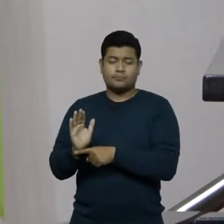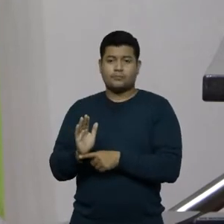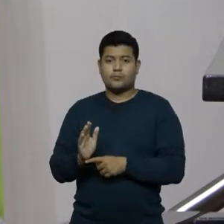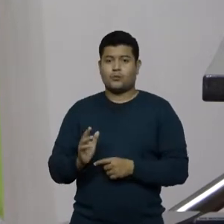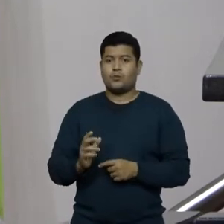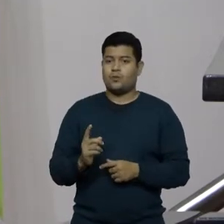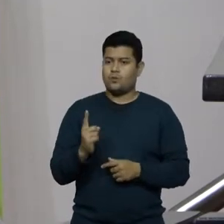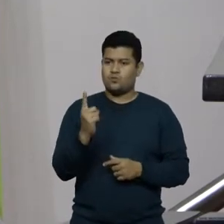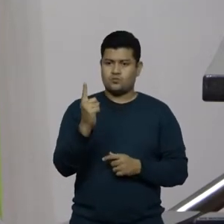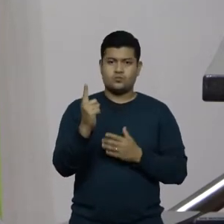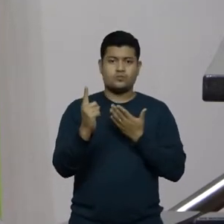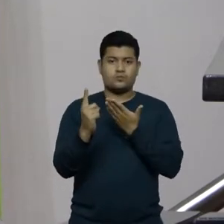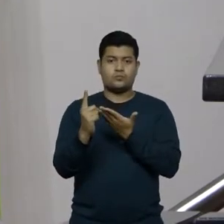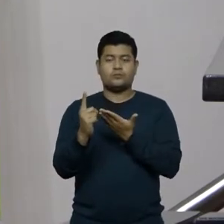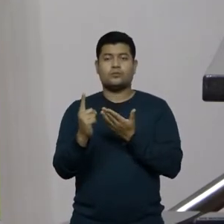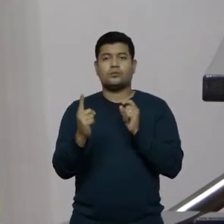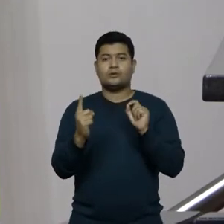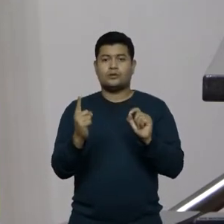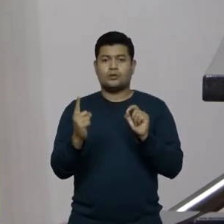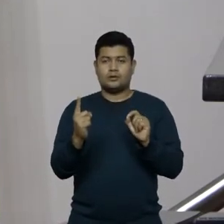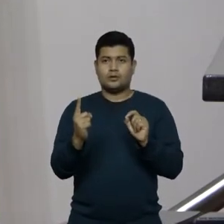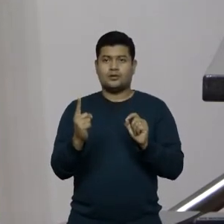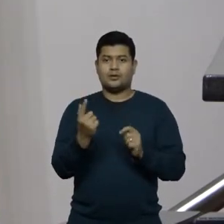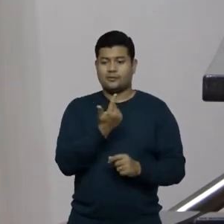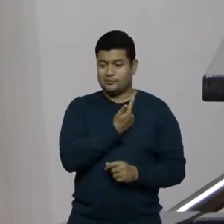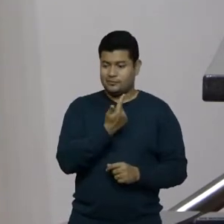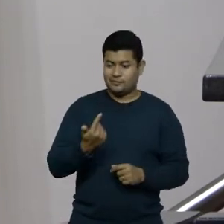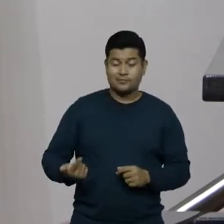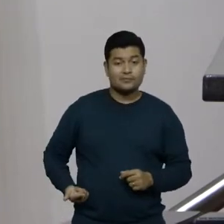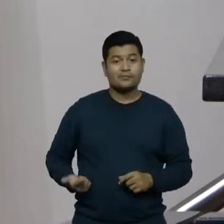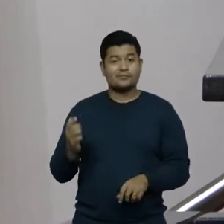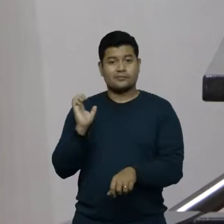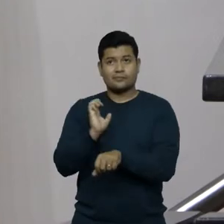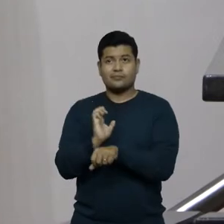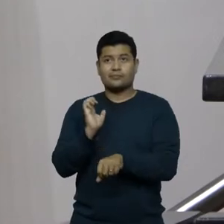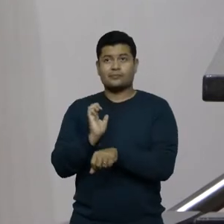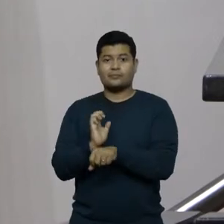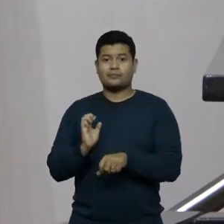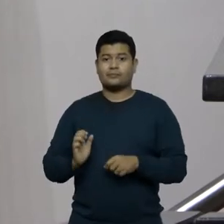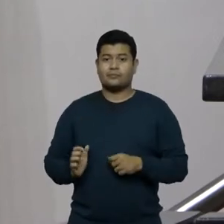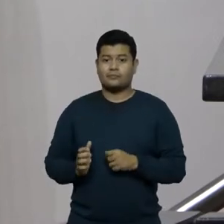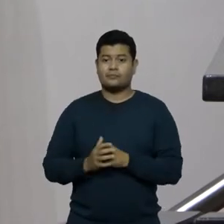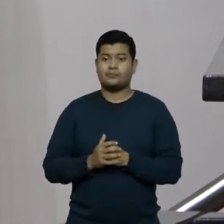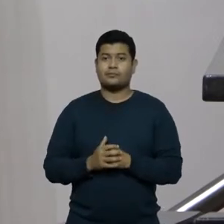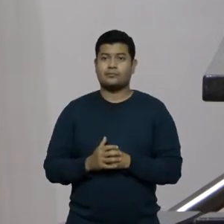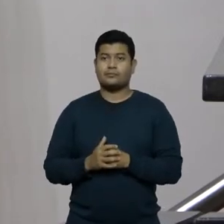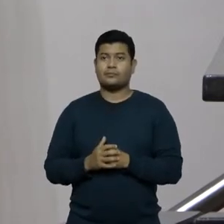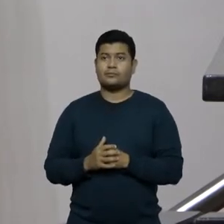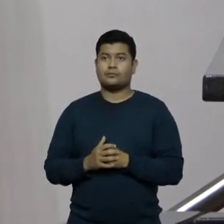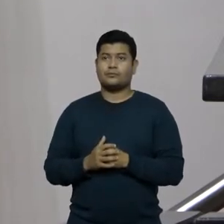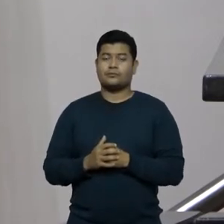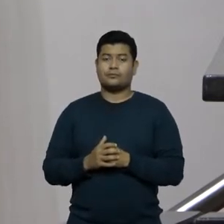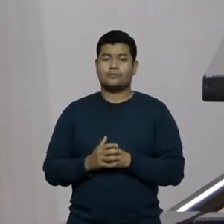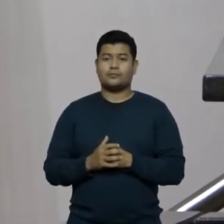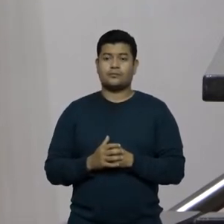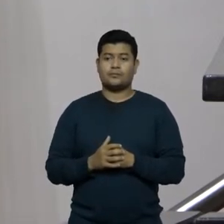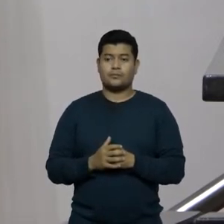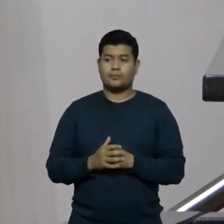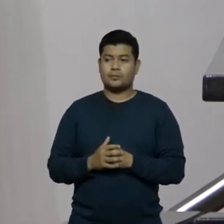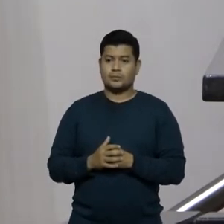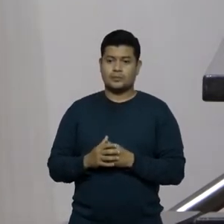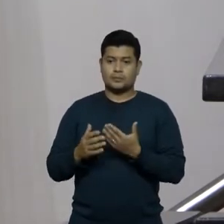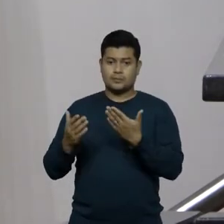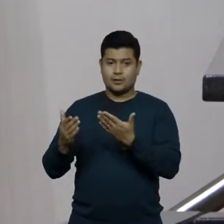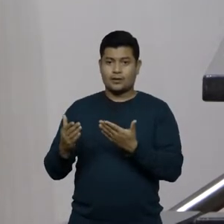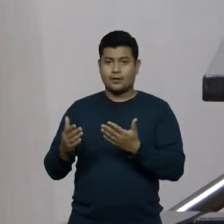uma delas é o Governo do Estado de São Paulo é por meio da